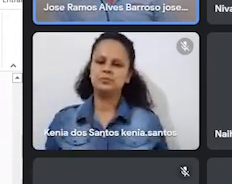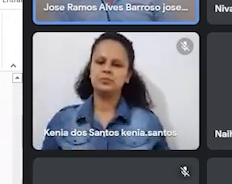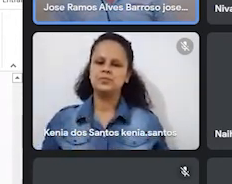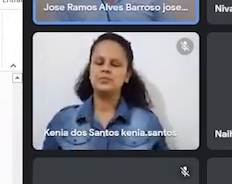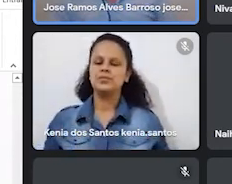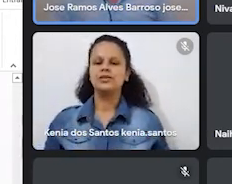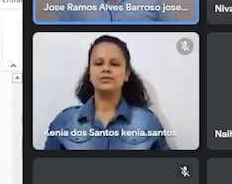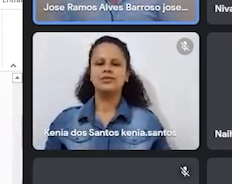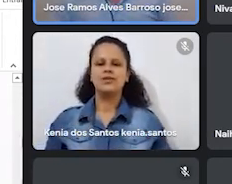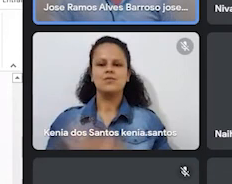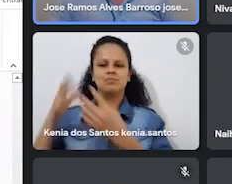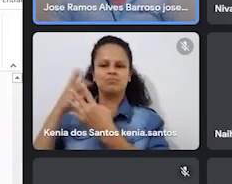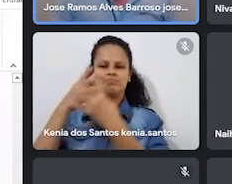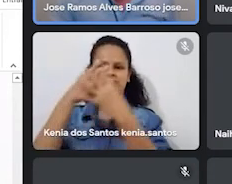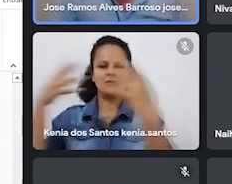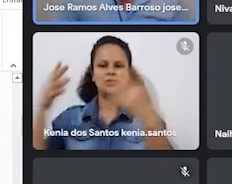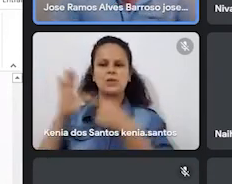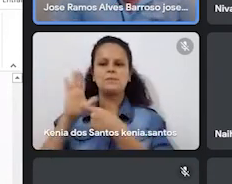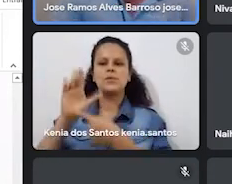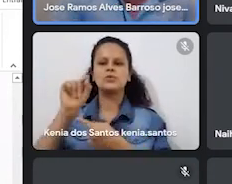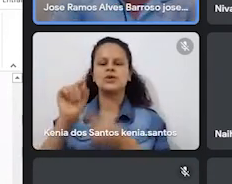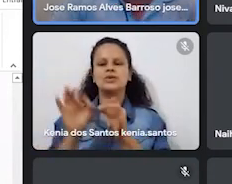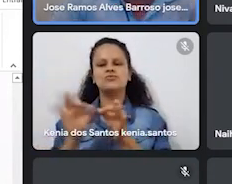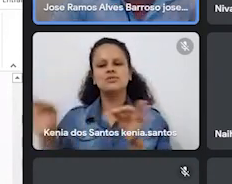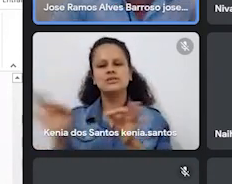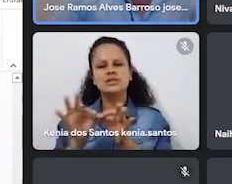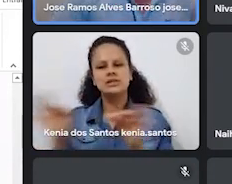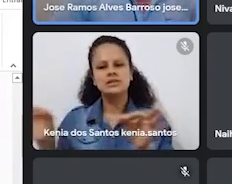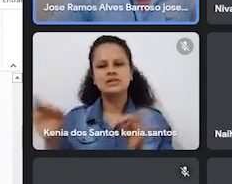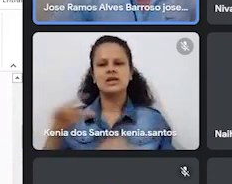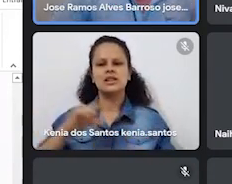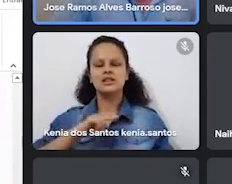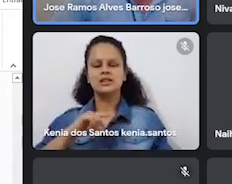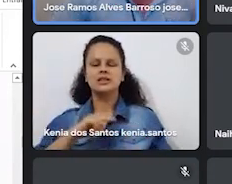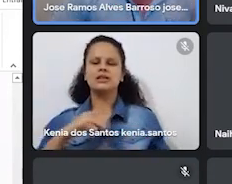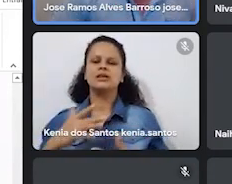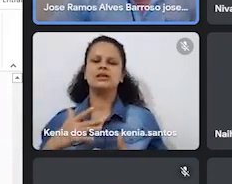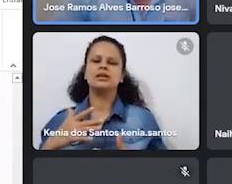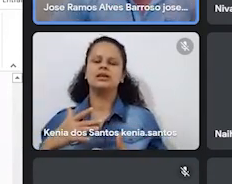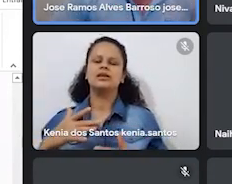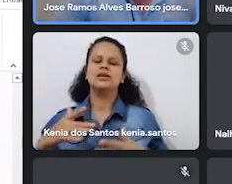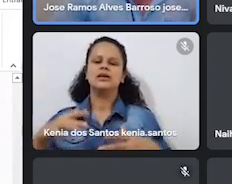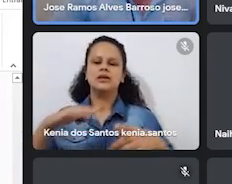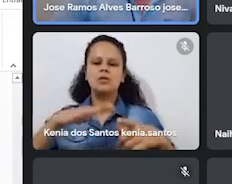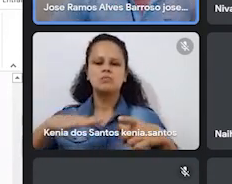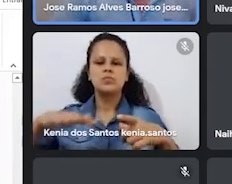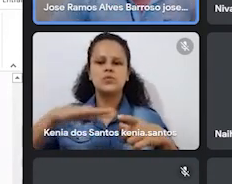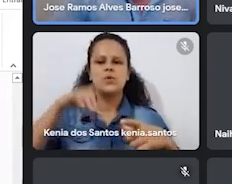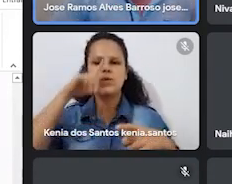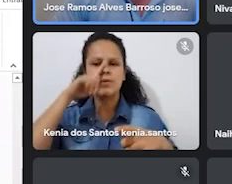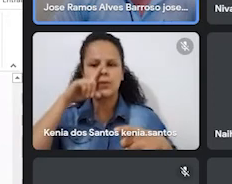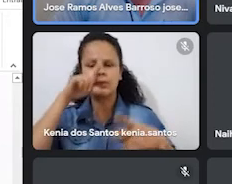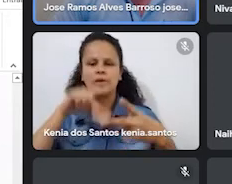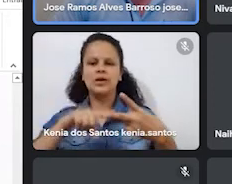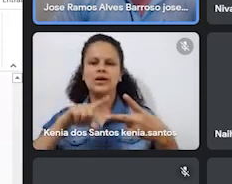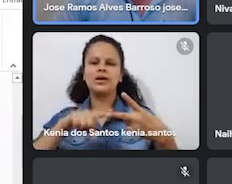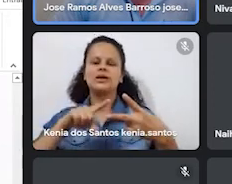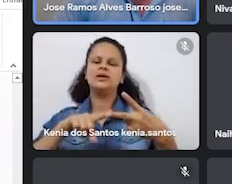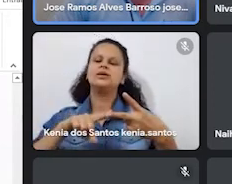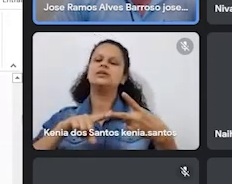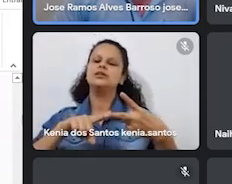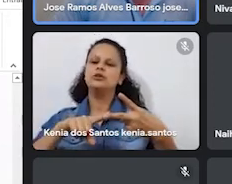distâncias, a delimitação entre zona de risco e zona controlada, e a zona